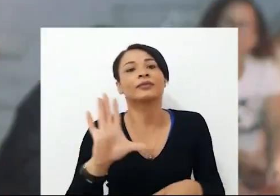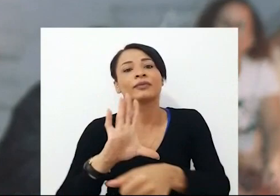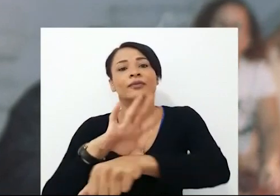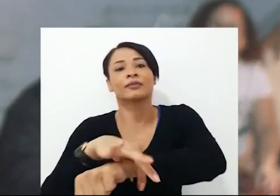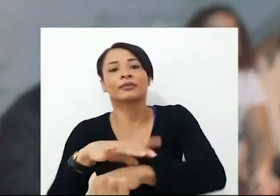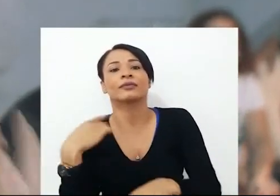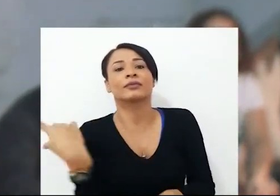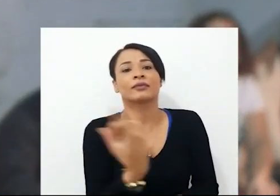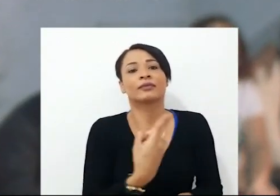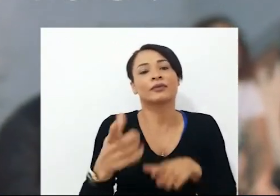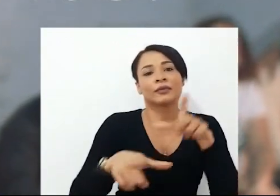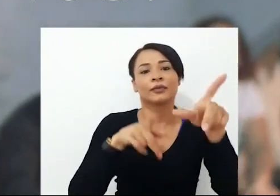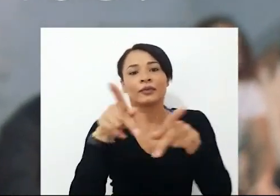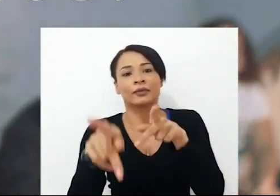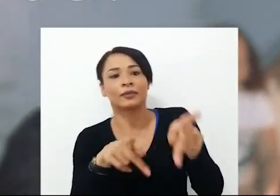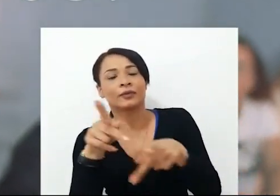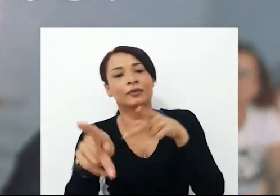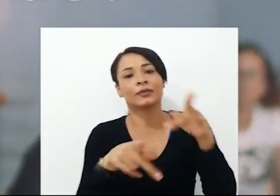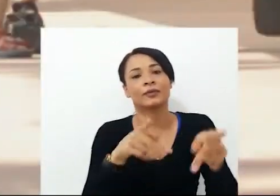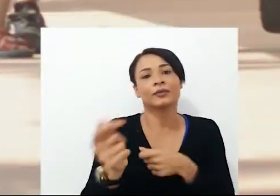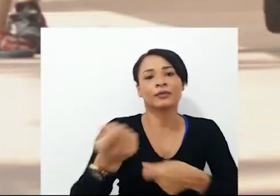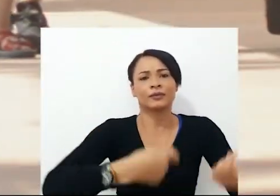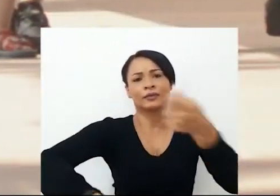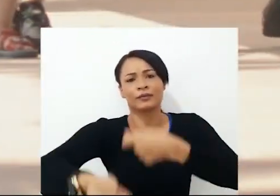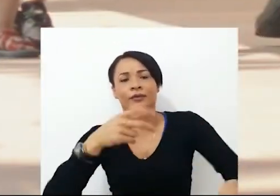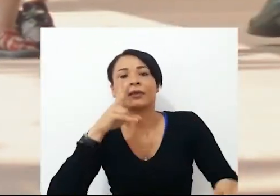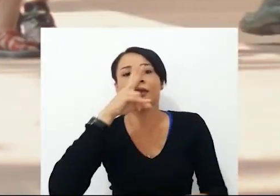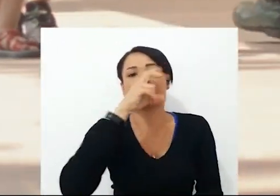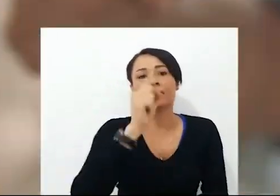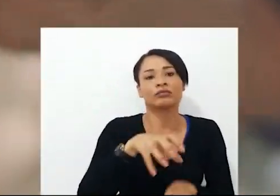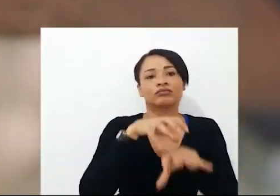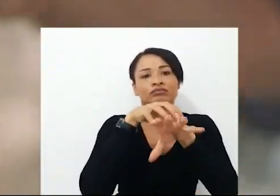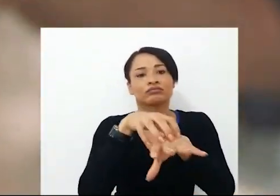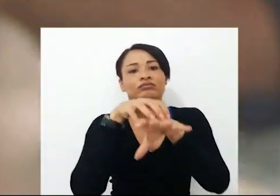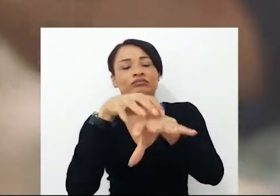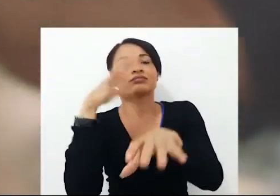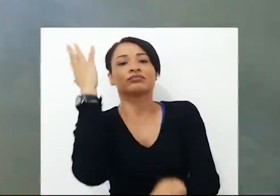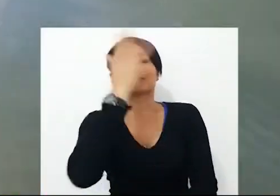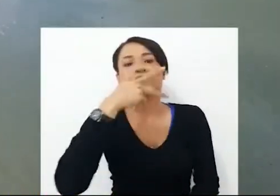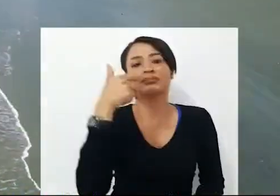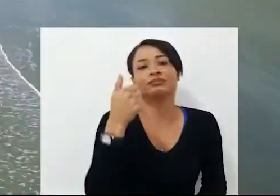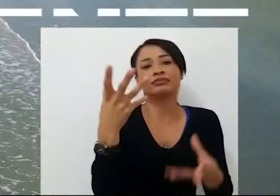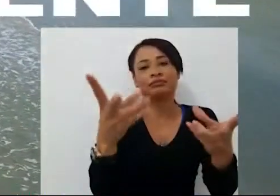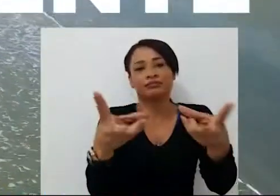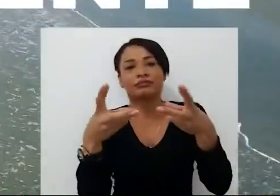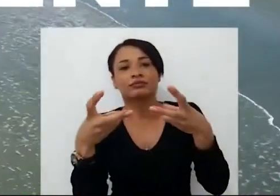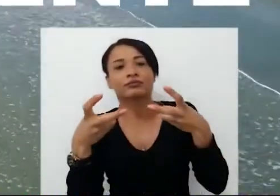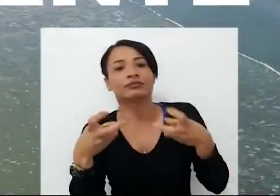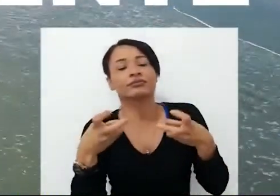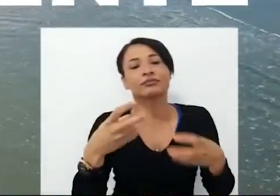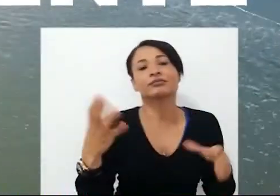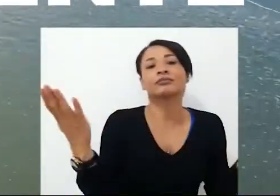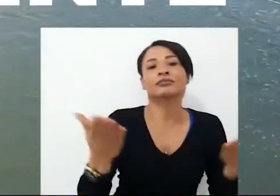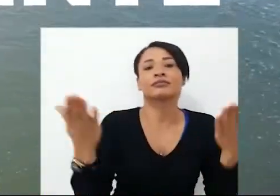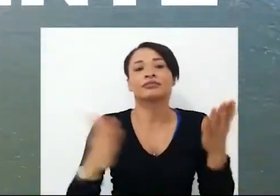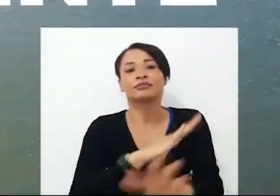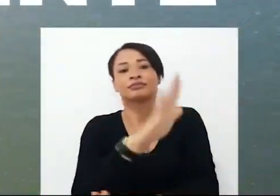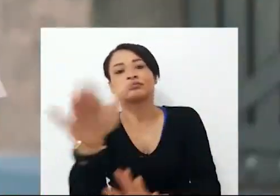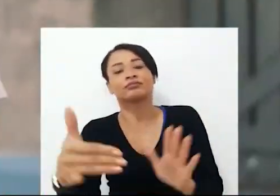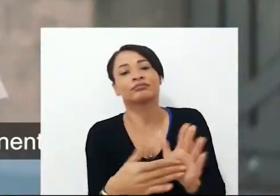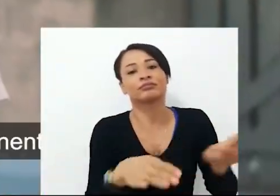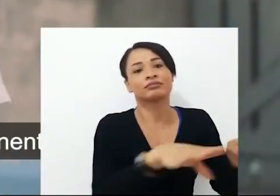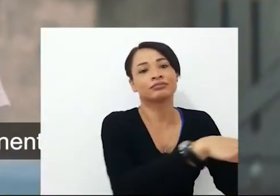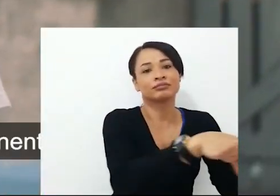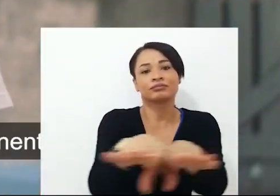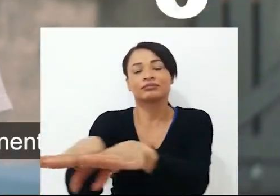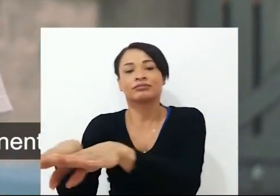enchente. Mais segurança pra nossa gente. Um comércio forte e eficiente. Um turismo belo e